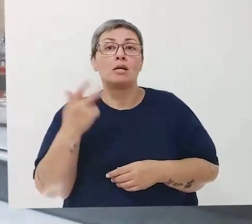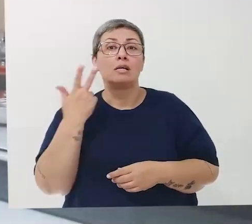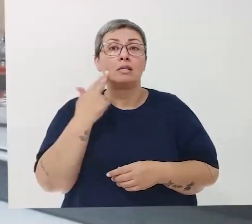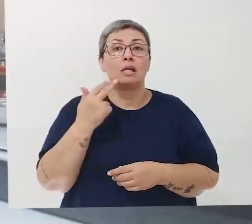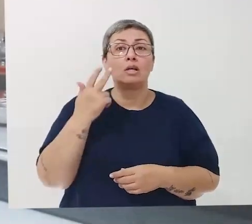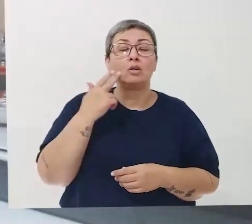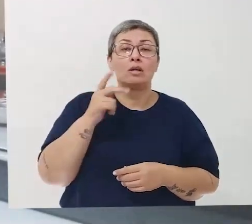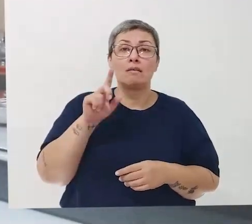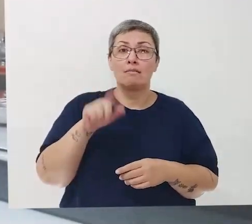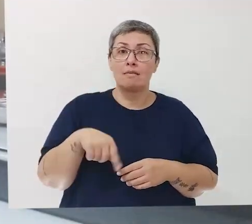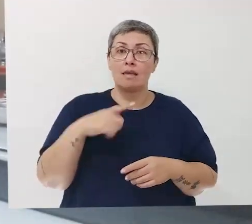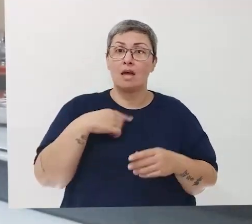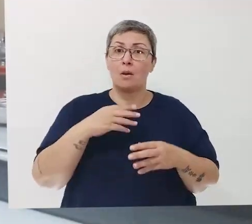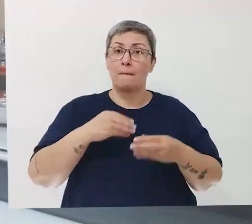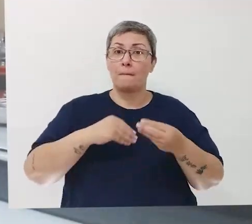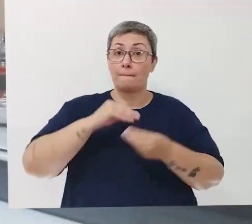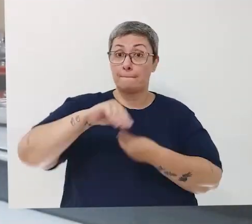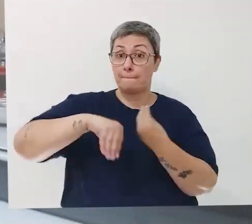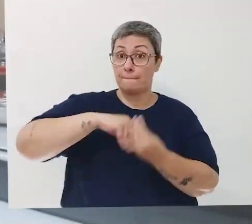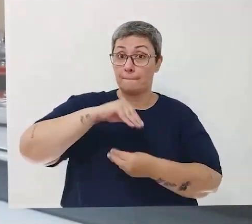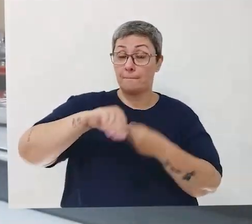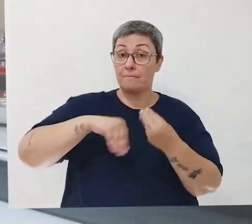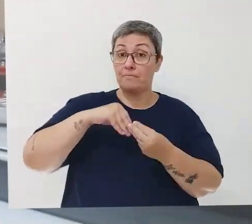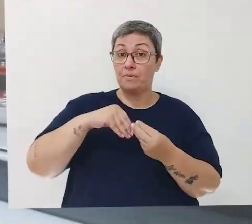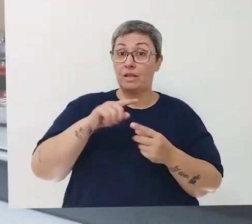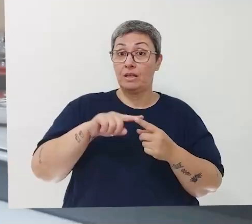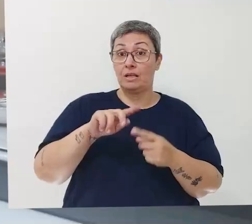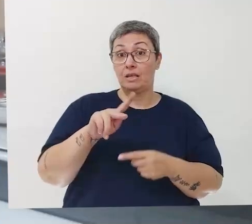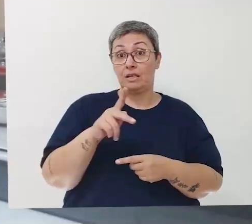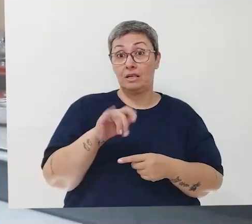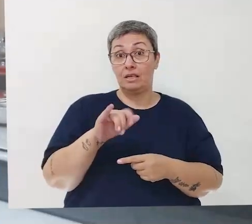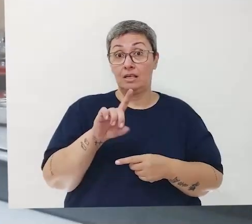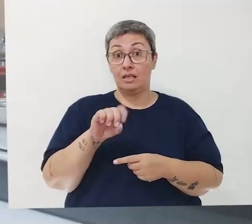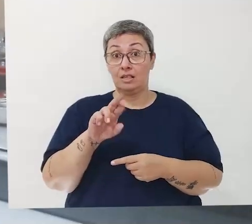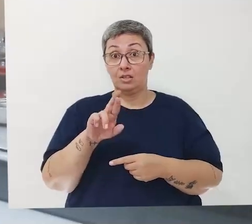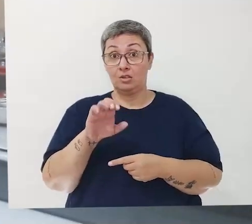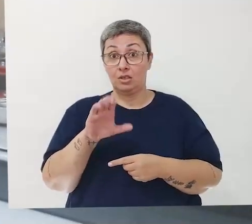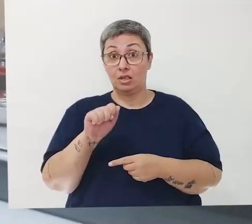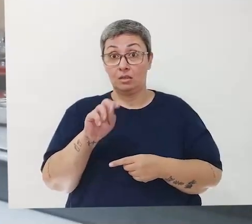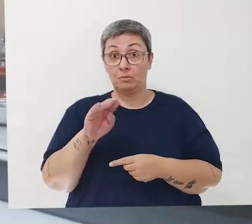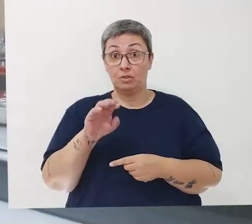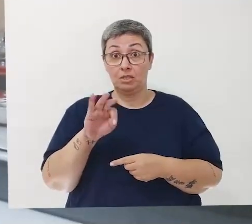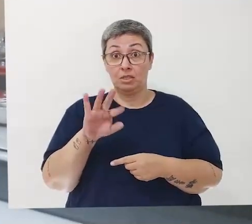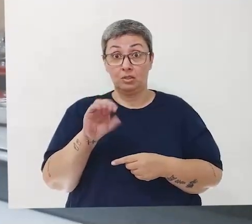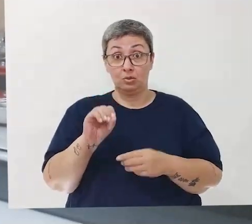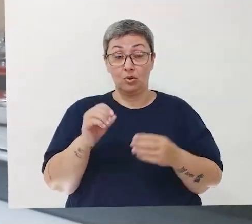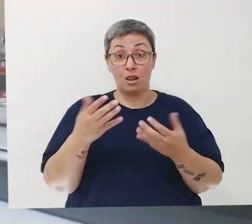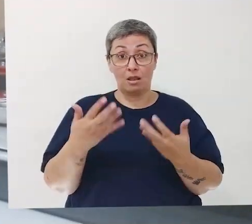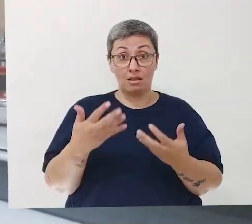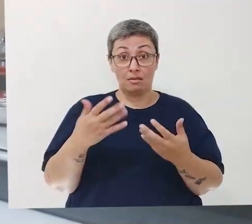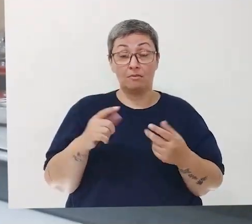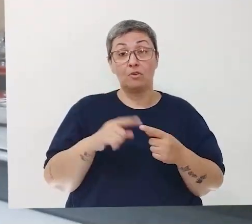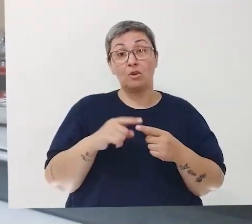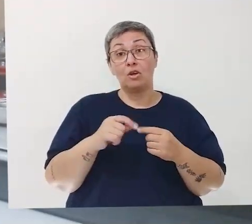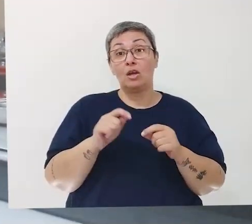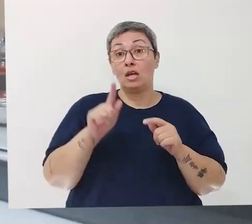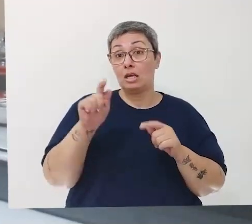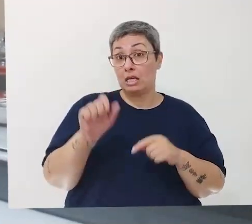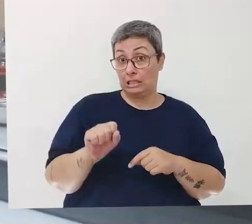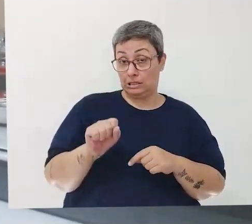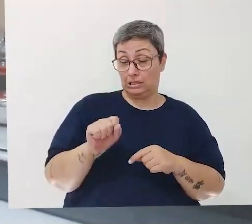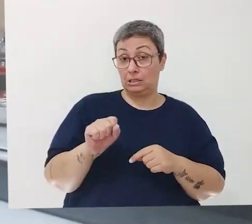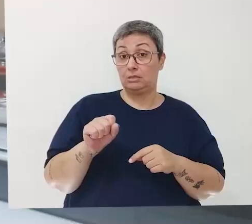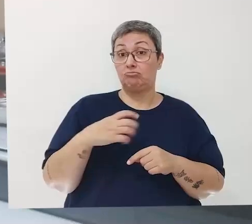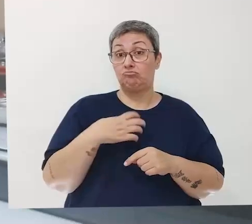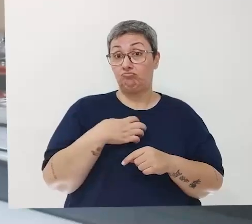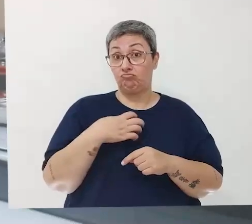natural ele é uma mistura de hidrocarbonetos leves, numa forma gasosa,